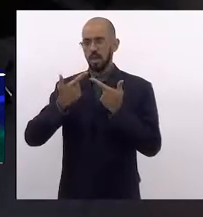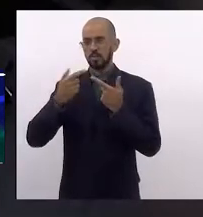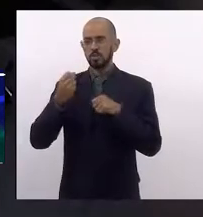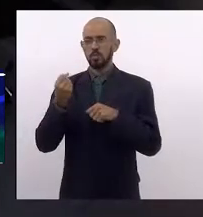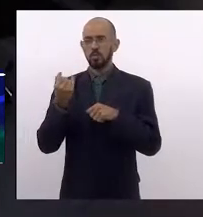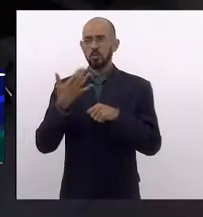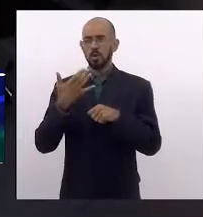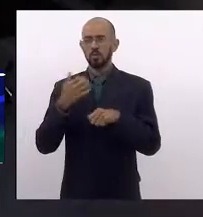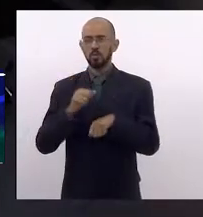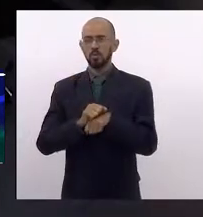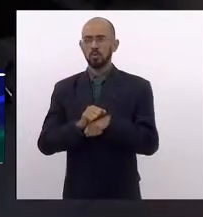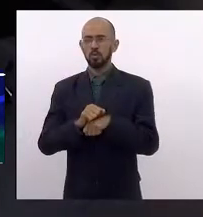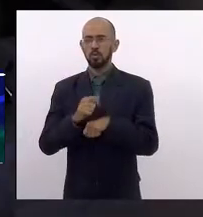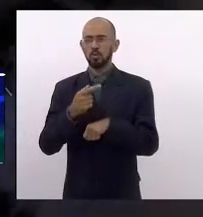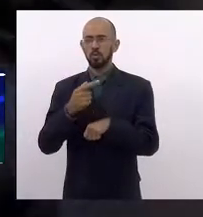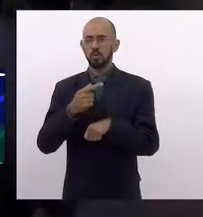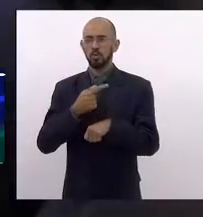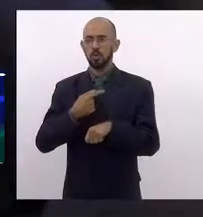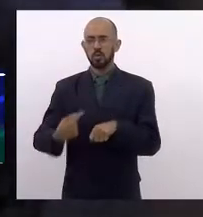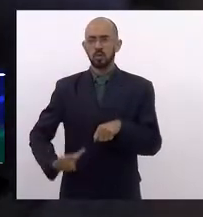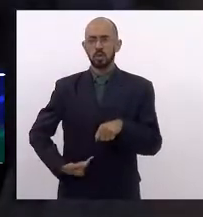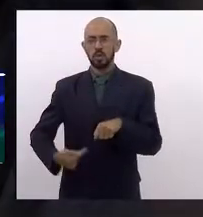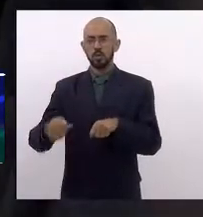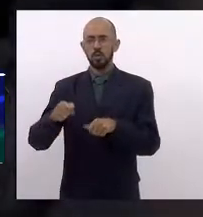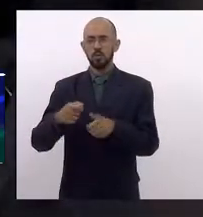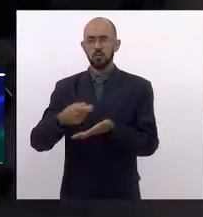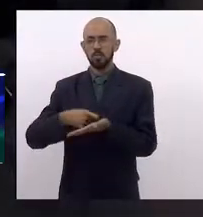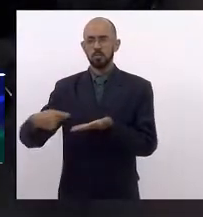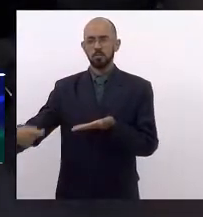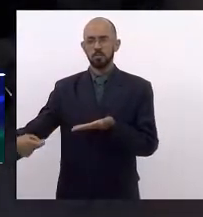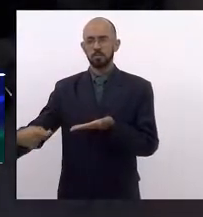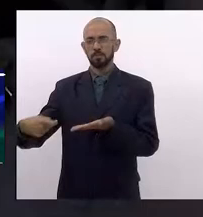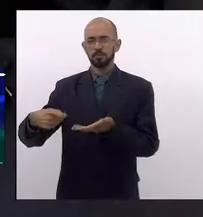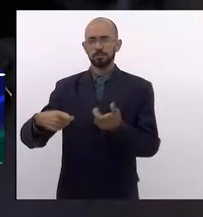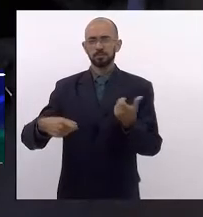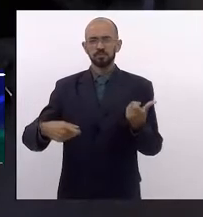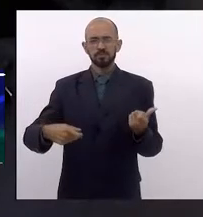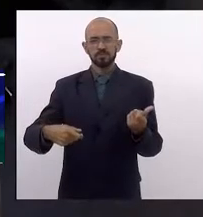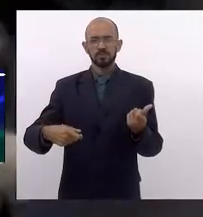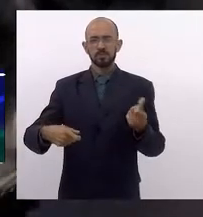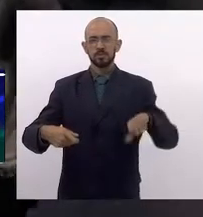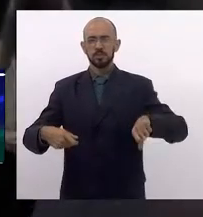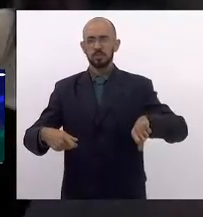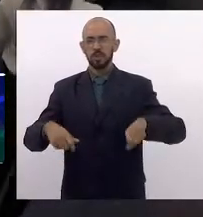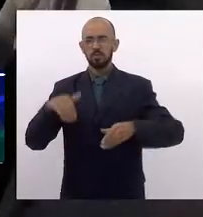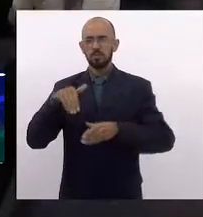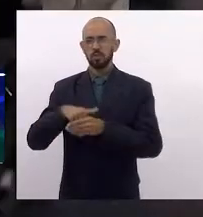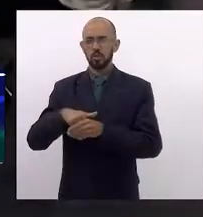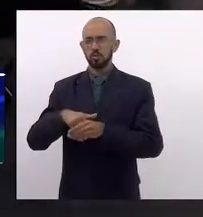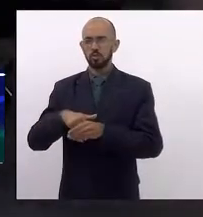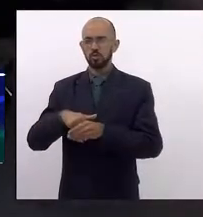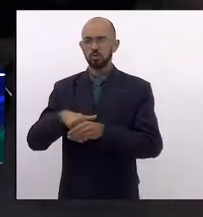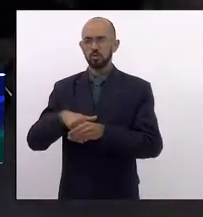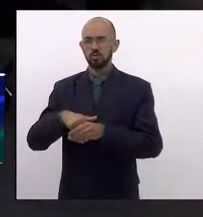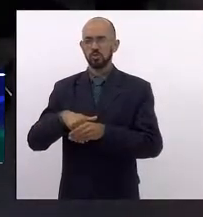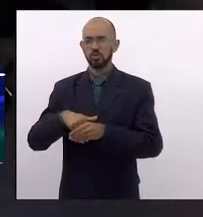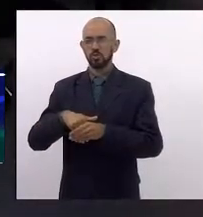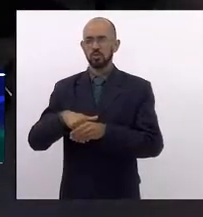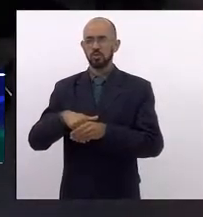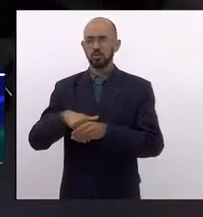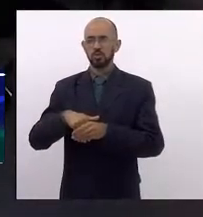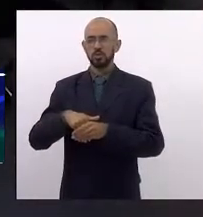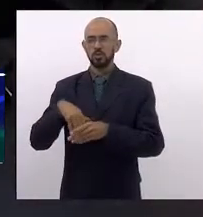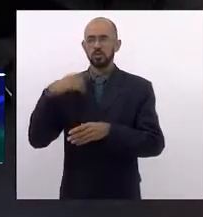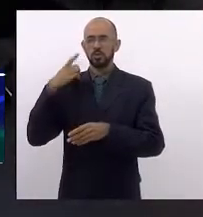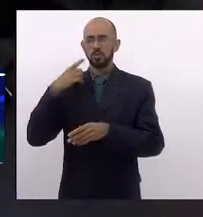o governador vídeo foi afastado do 69 votos naquela oportunidade o deputado